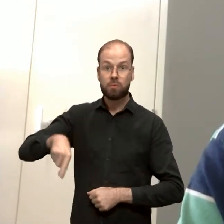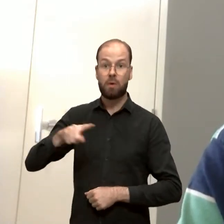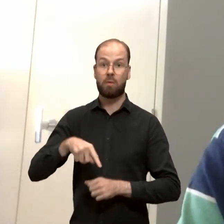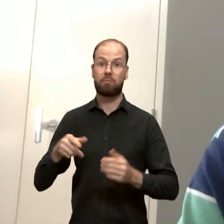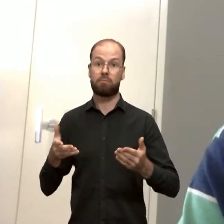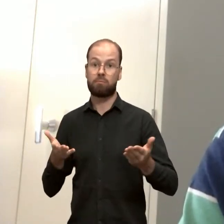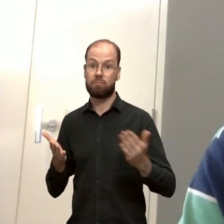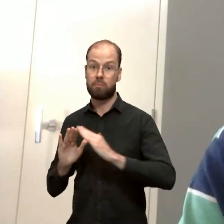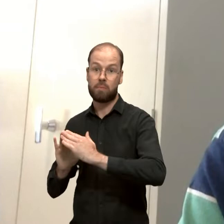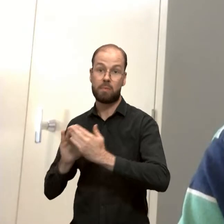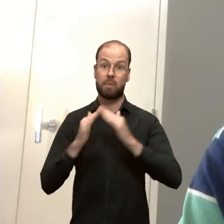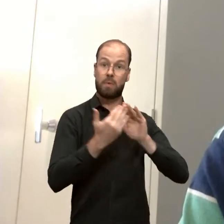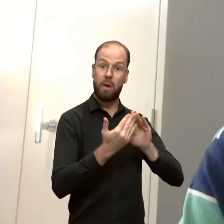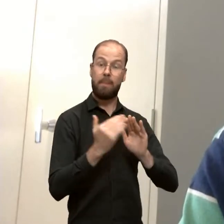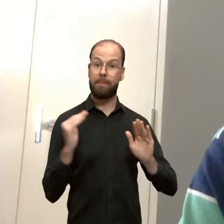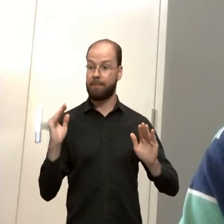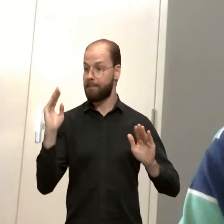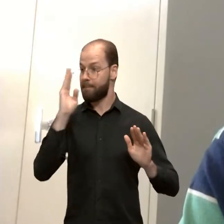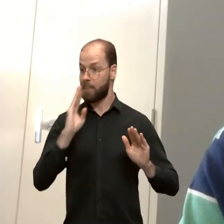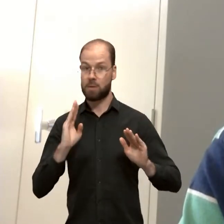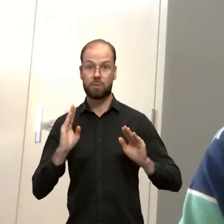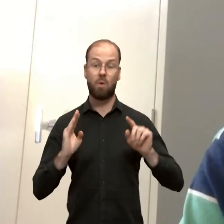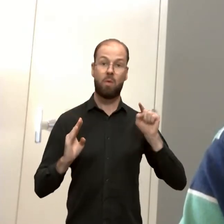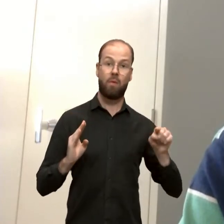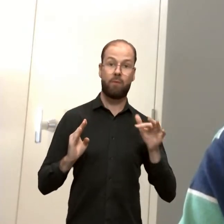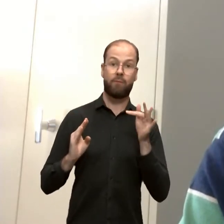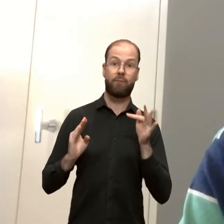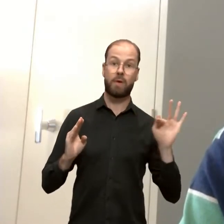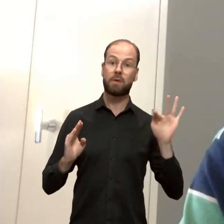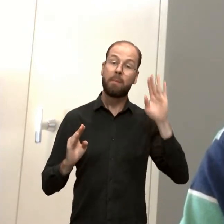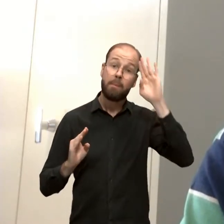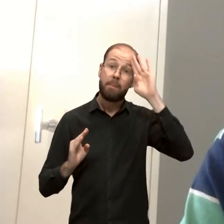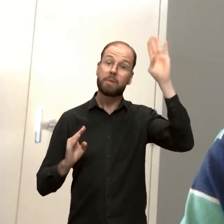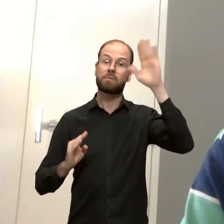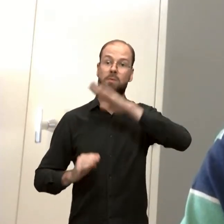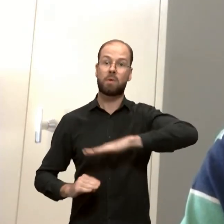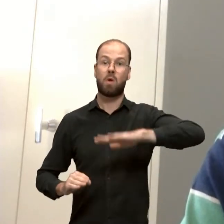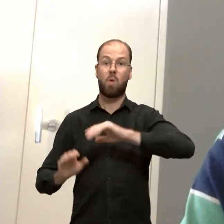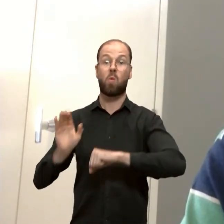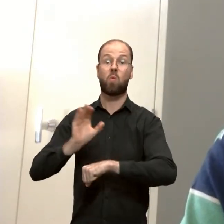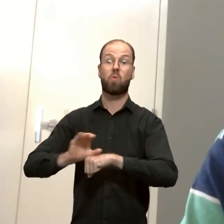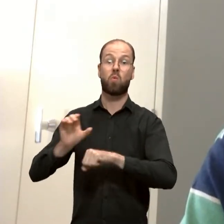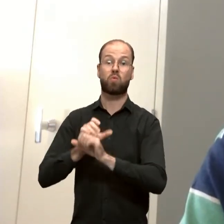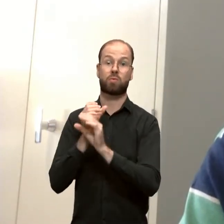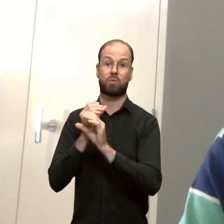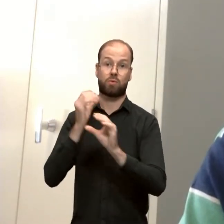França, especificamente para estudantes e docentes dos cursos de engenharia dos dois países.